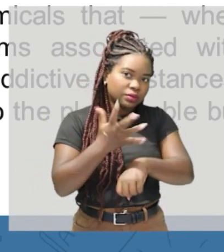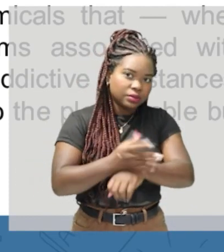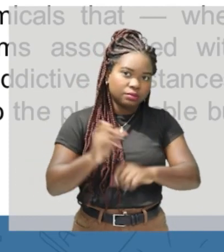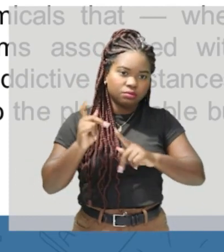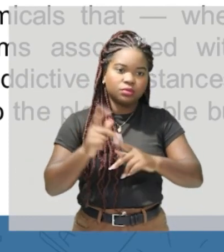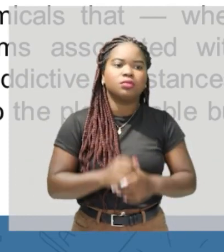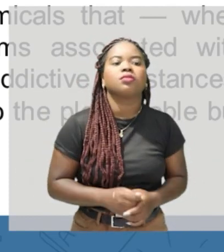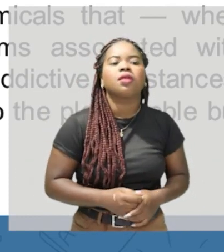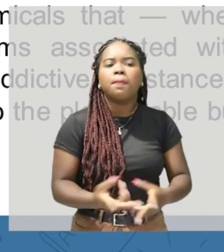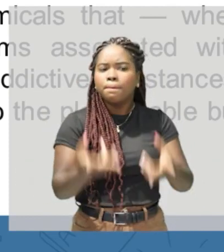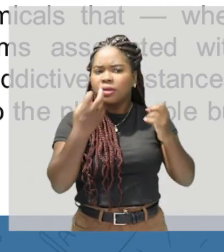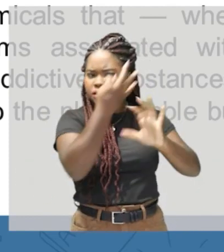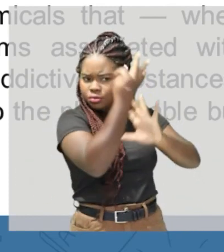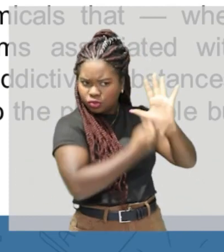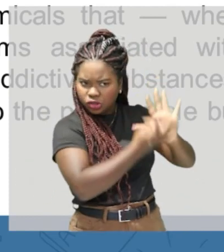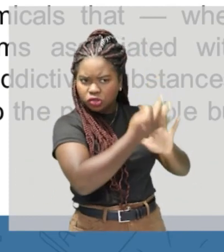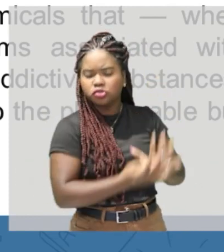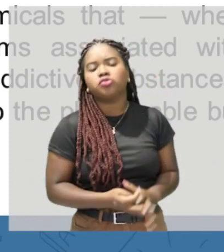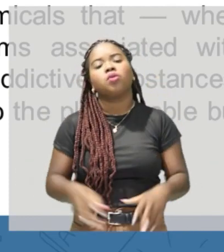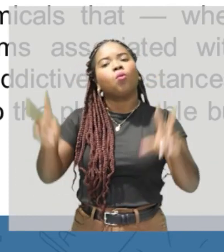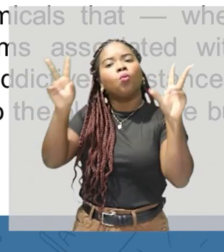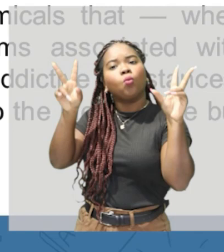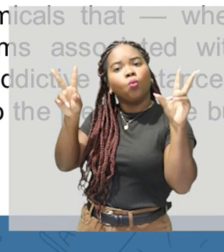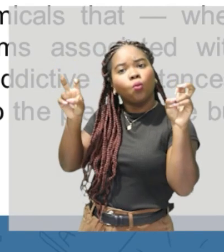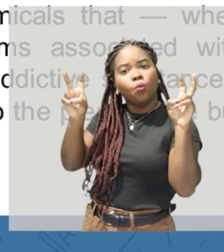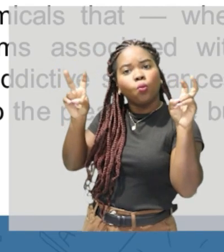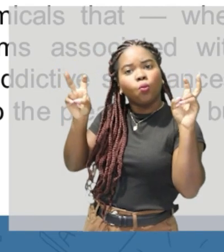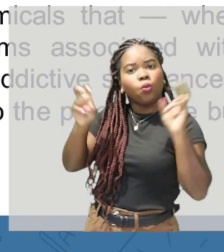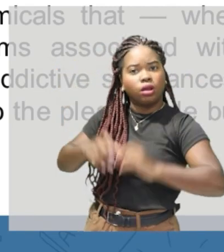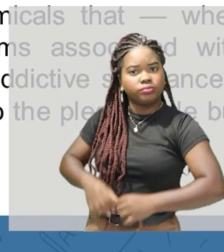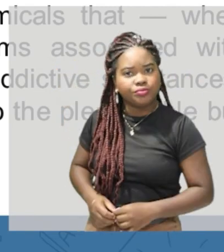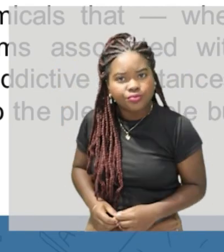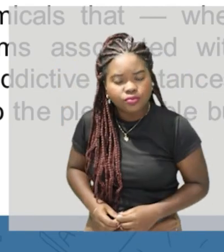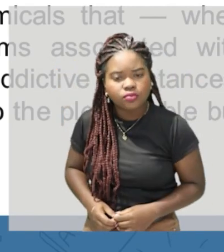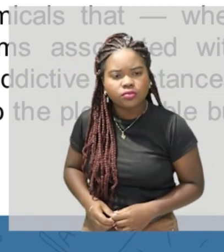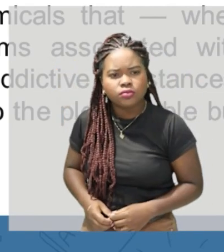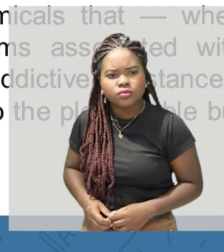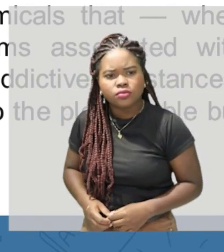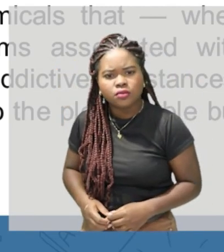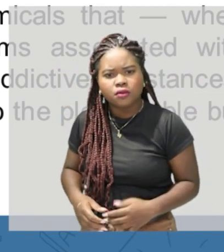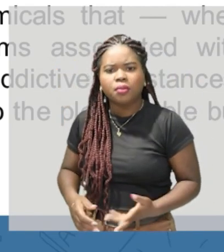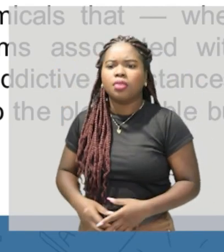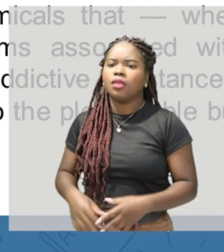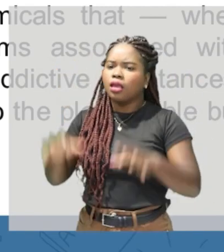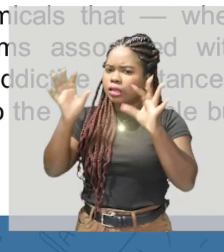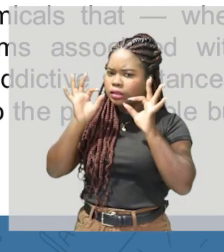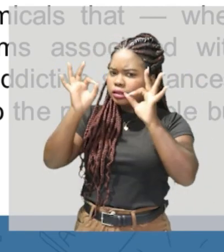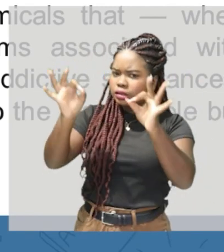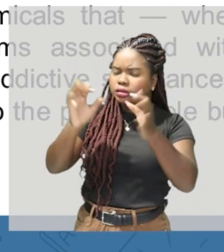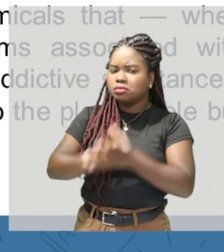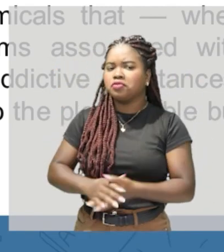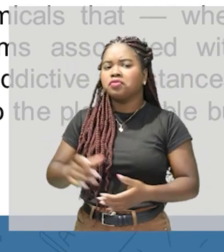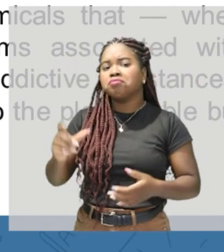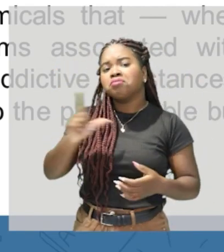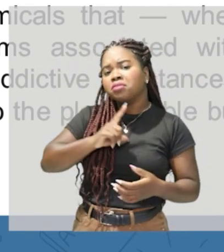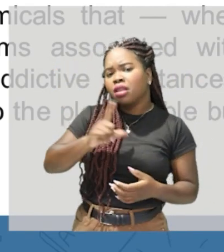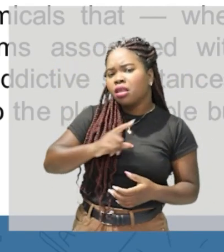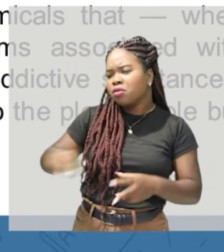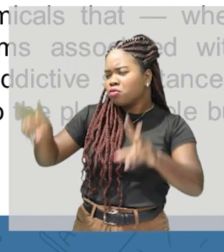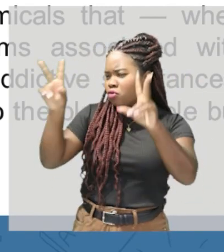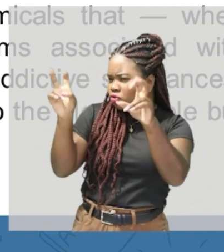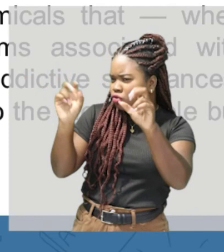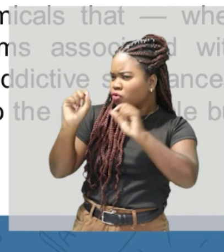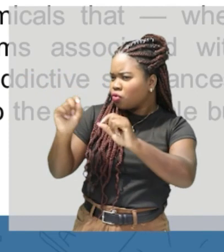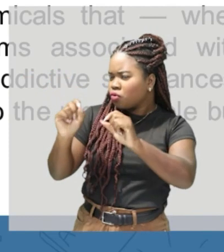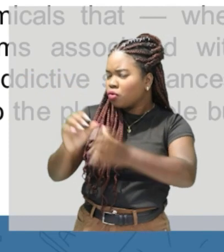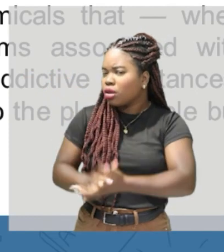título. Olha como o título te desperta algumas informações. Ele te ajuda a